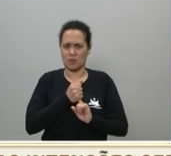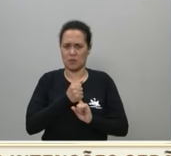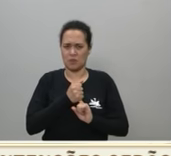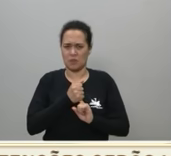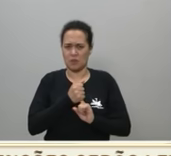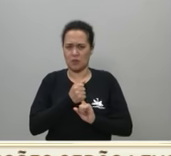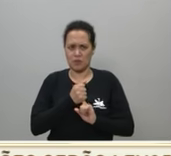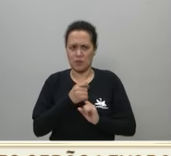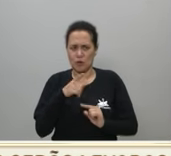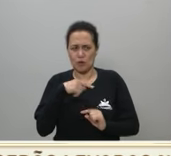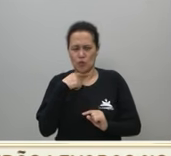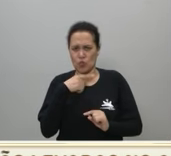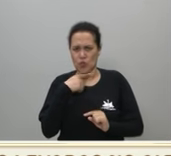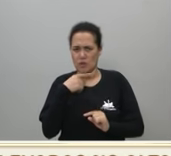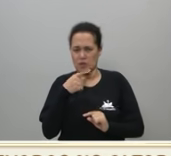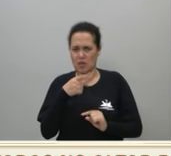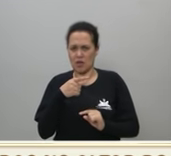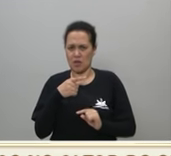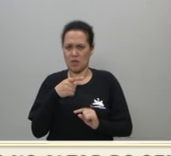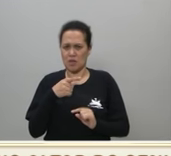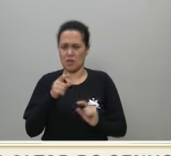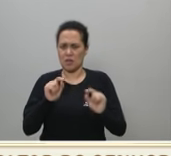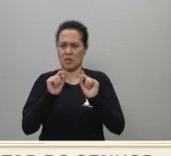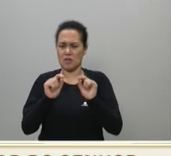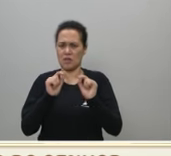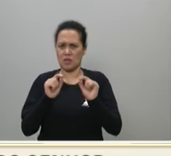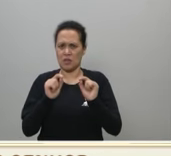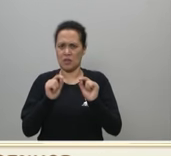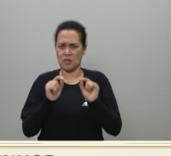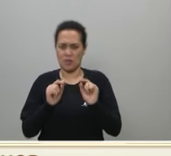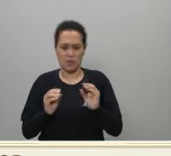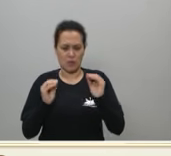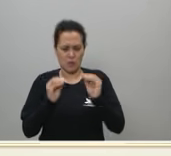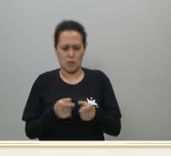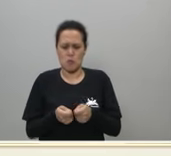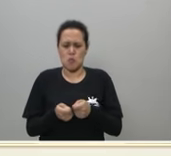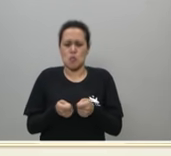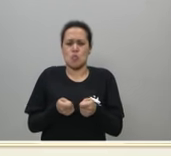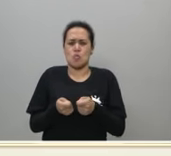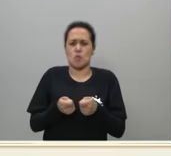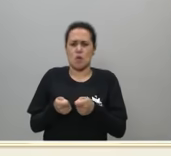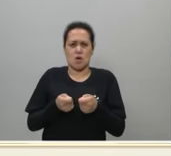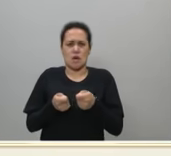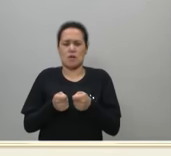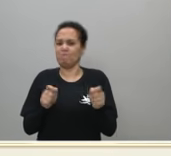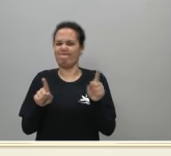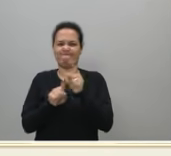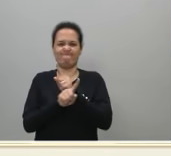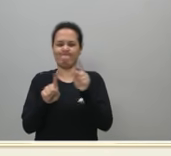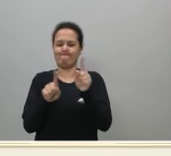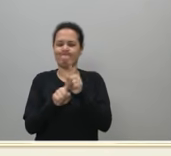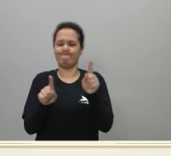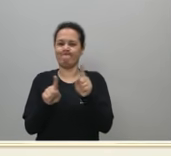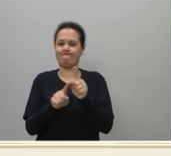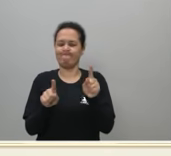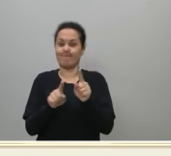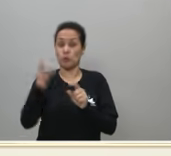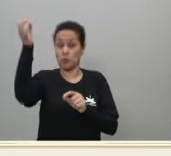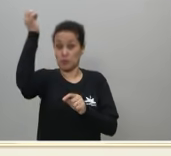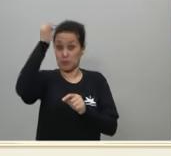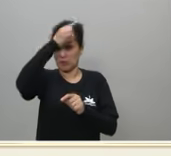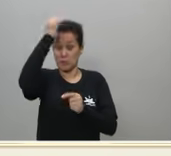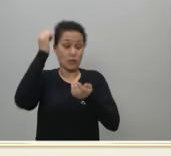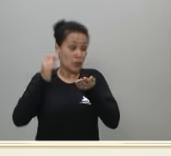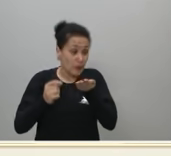O Espírito Santo ninguém coloca no cabresto. Ele sopra onde quer. E